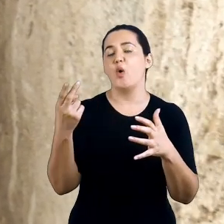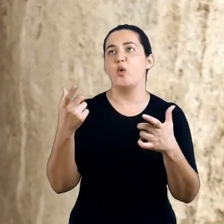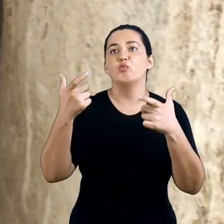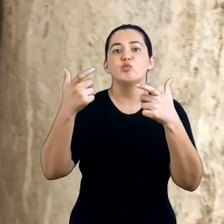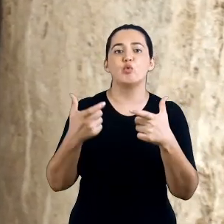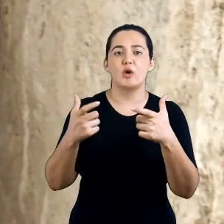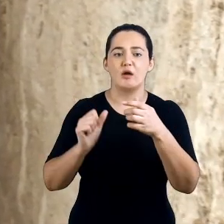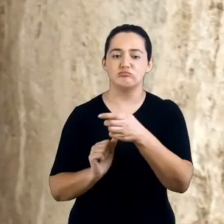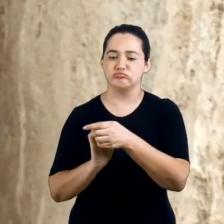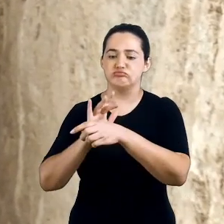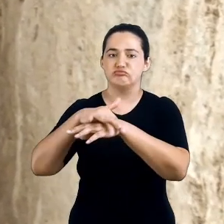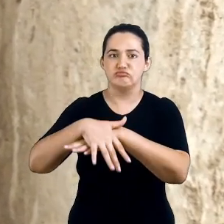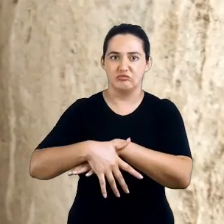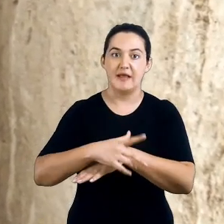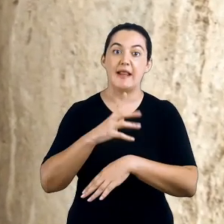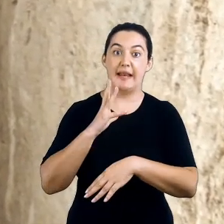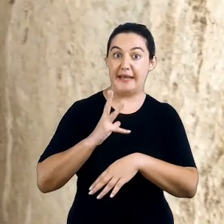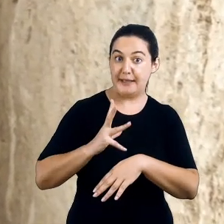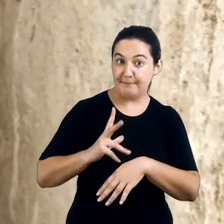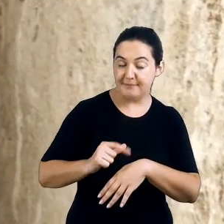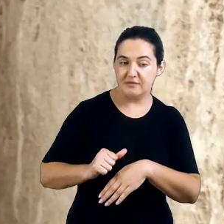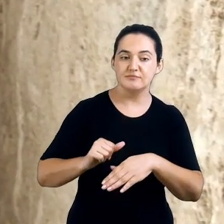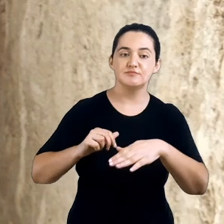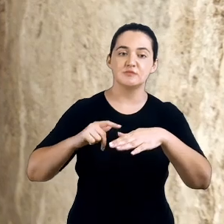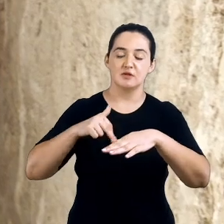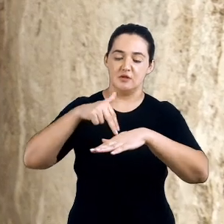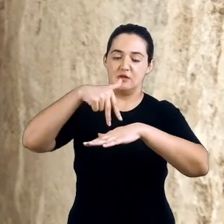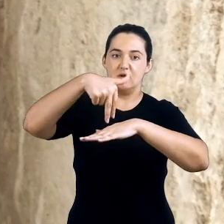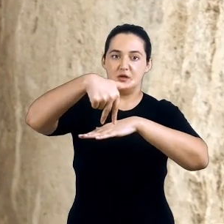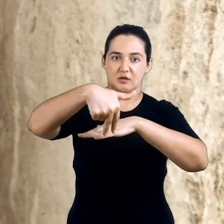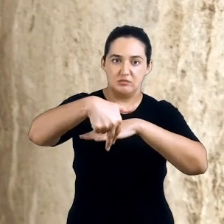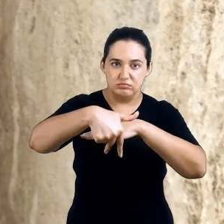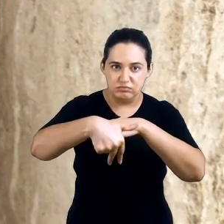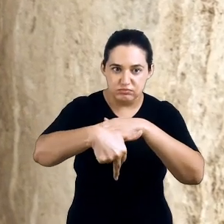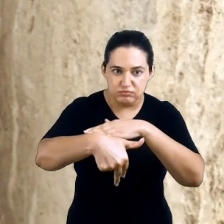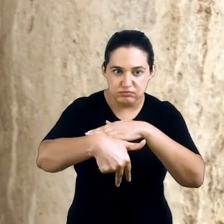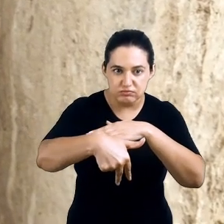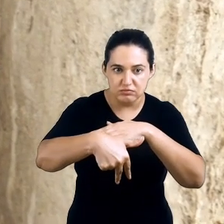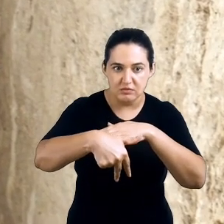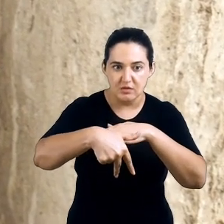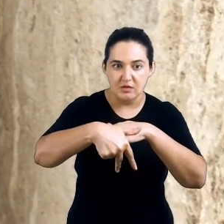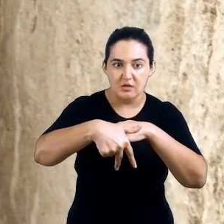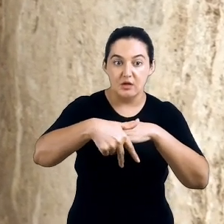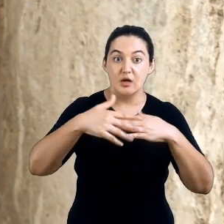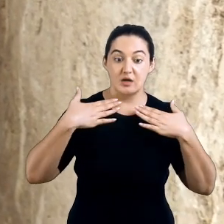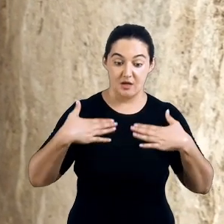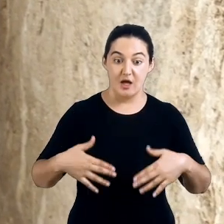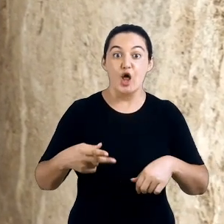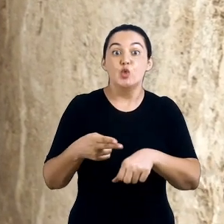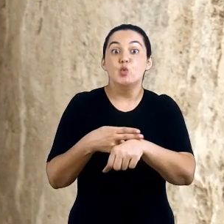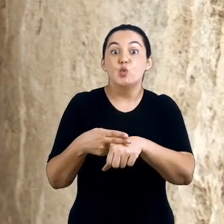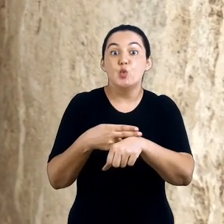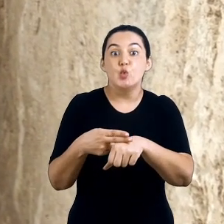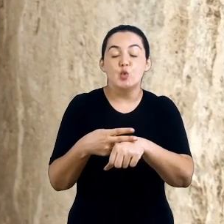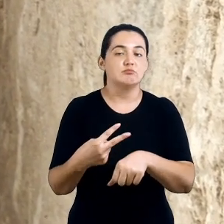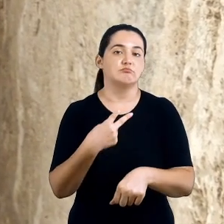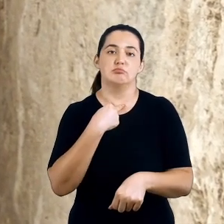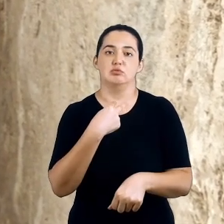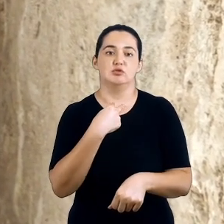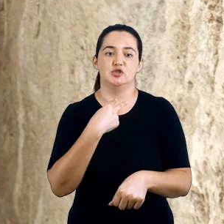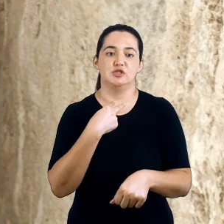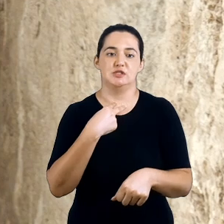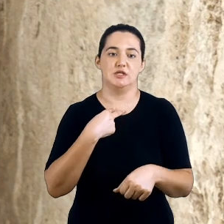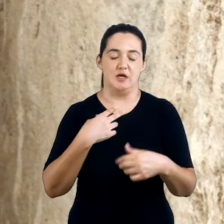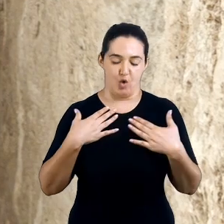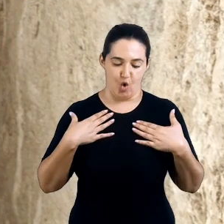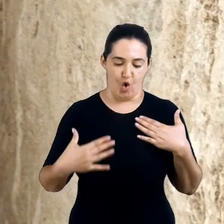algum lugar que tivesse água limpa. Ele então mergulhava lá dentro, completamente nu. Nada